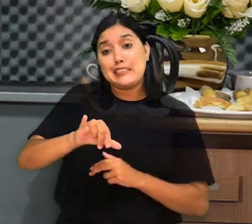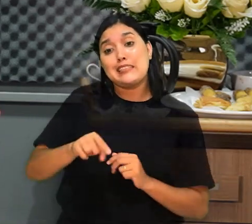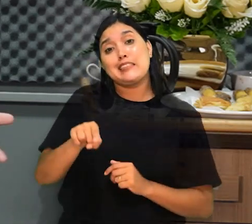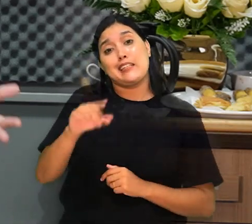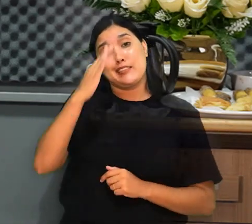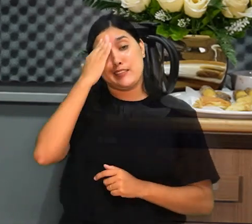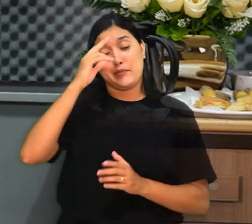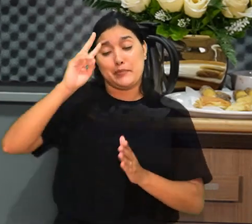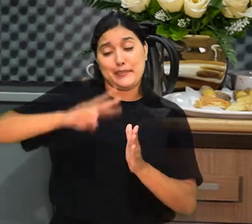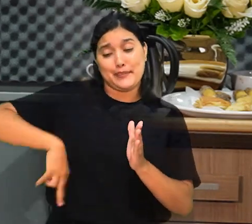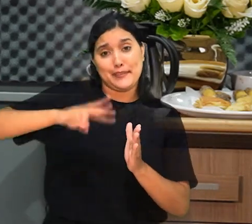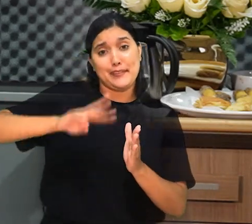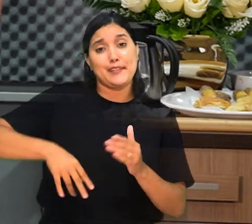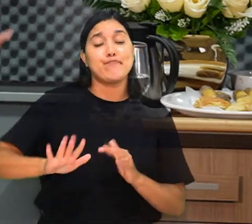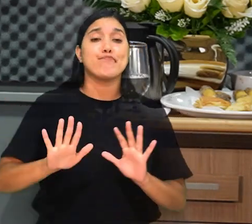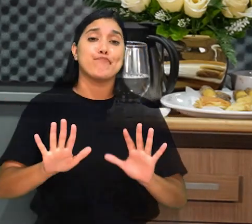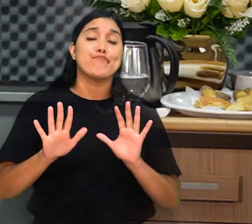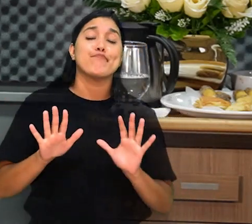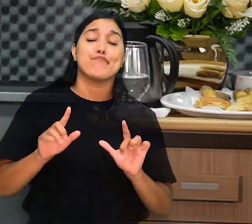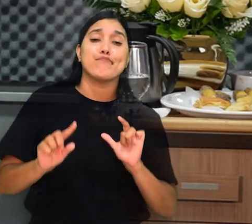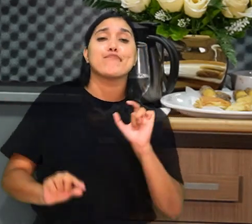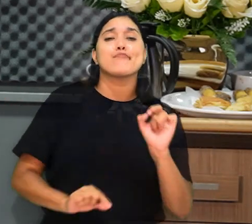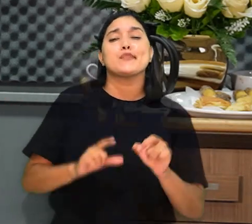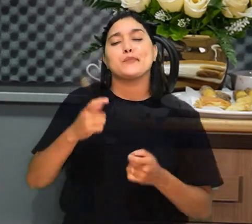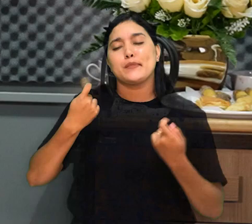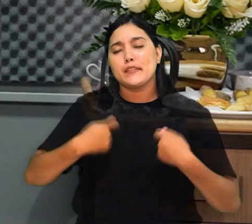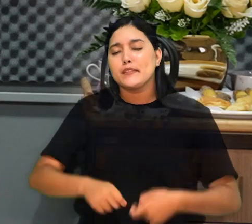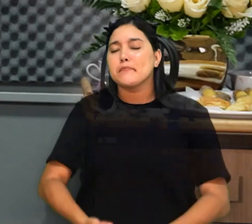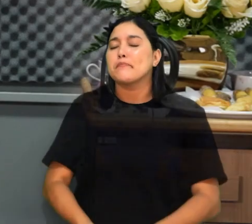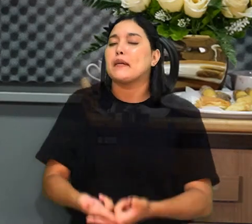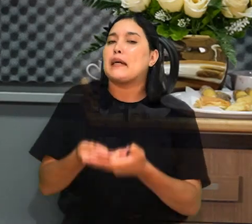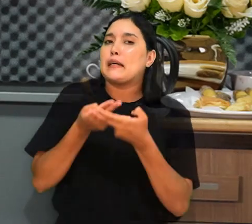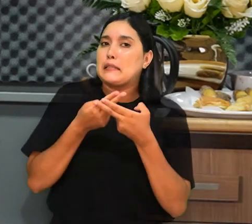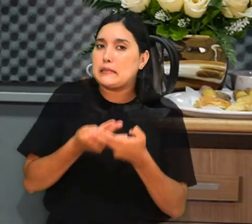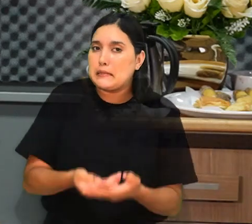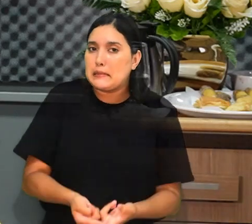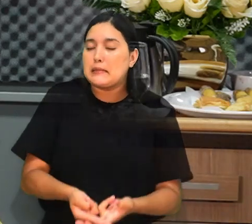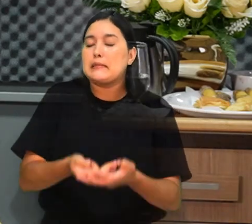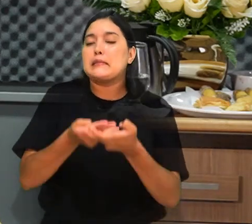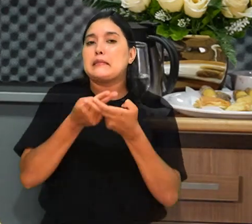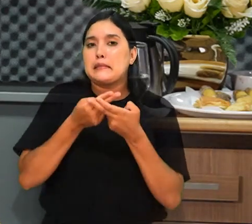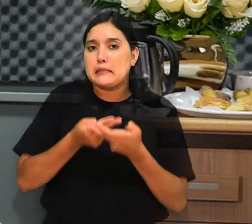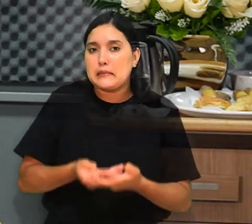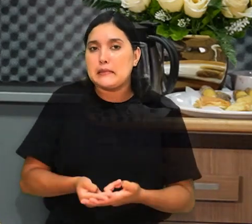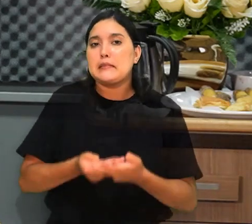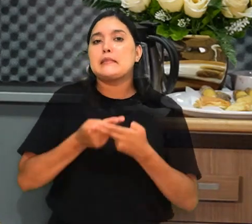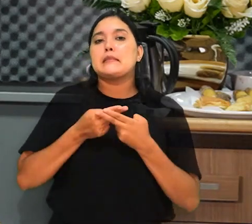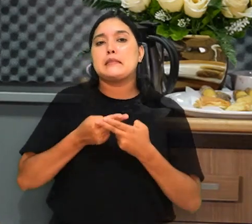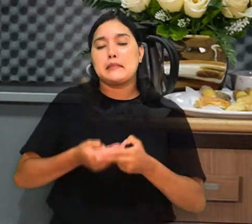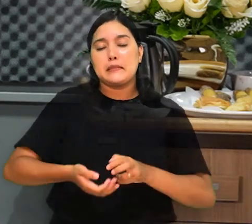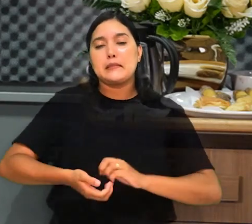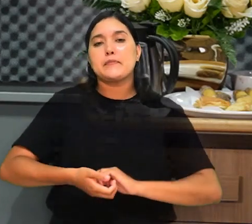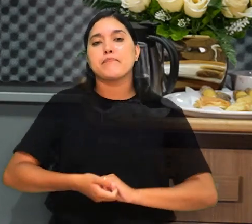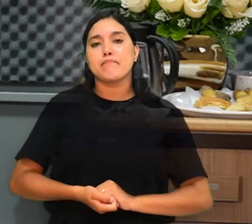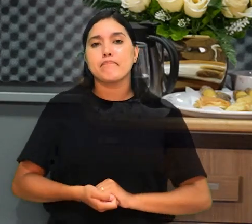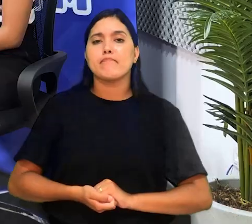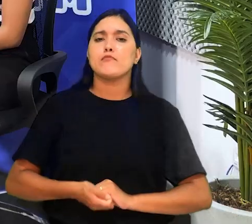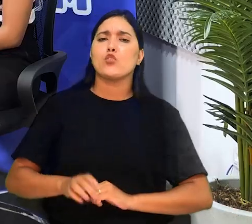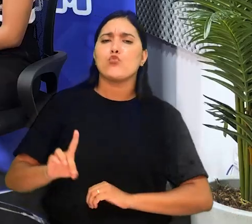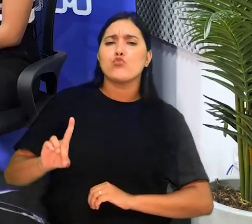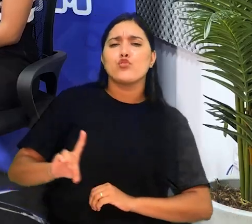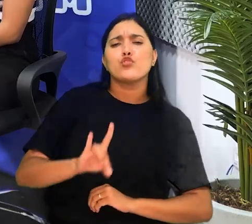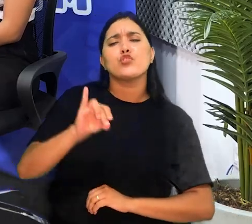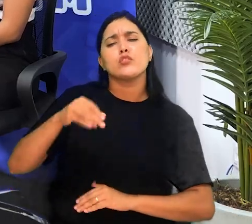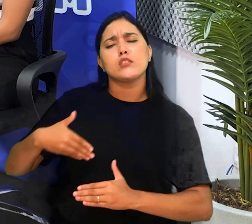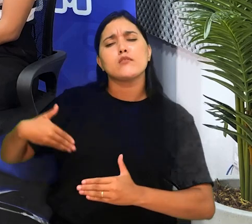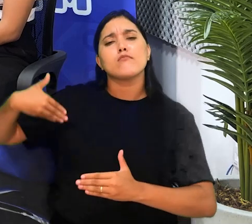qual é o problema, né? Muitas coisas desse nosso relacionamento poderiam ter sido resolvidas se pelo menos ele fosse alfabetizado. Então eu tive